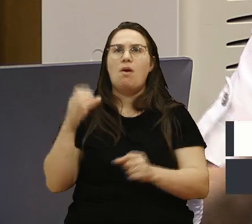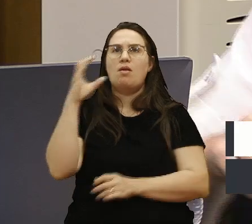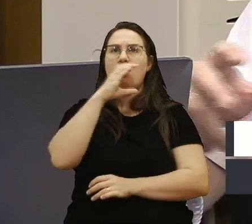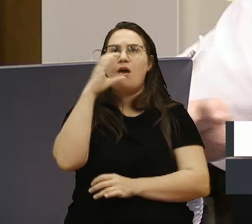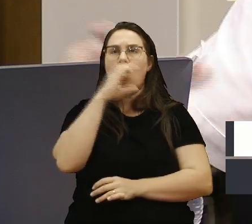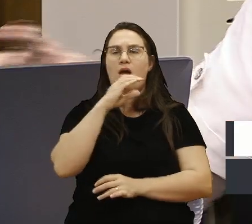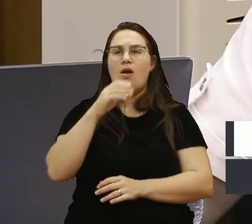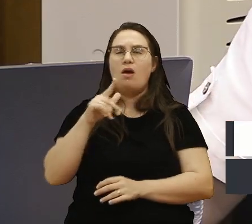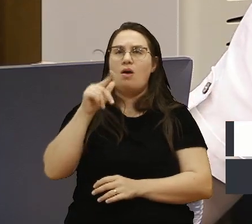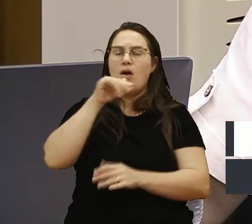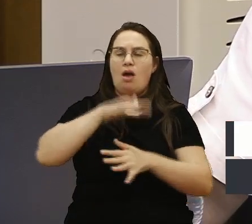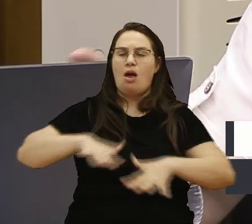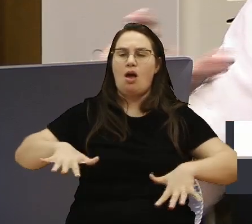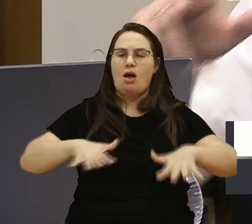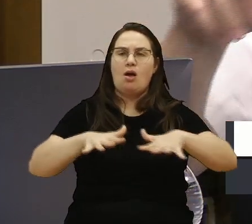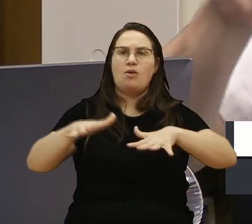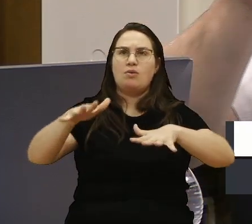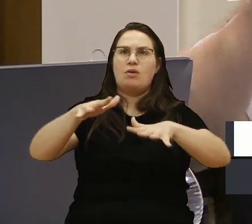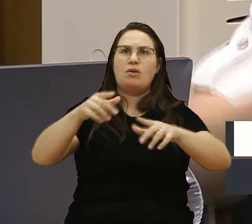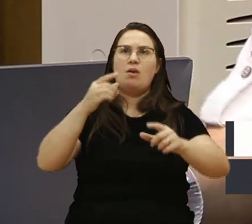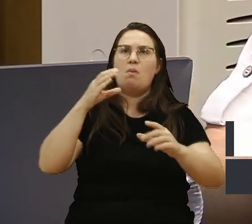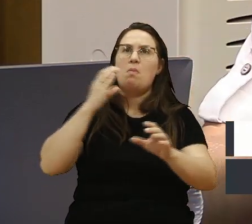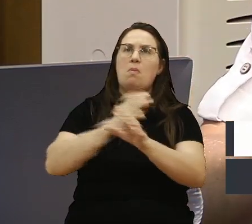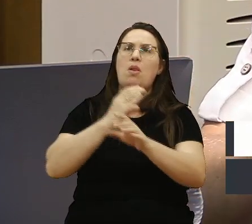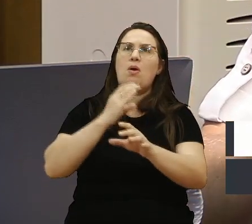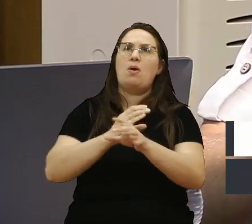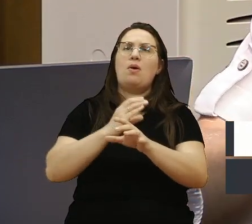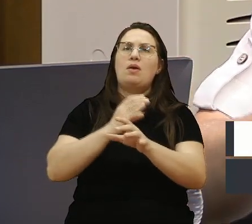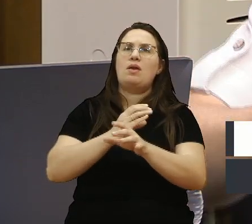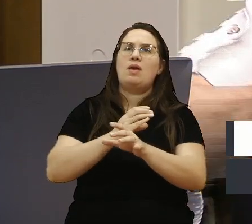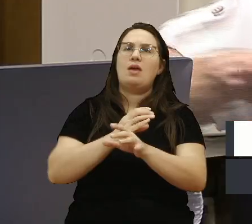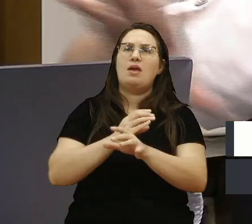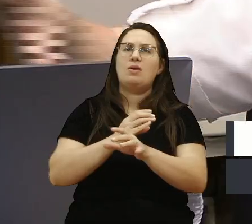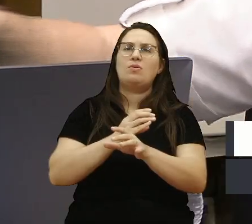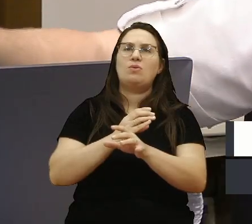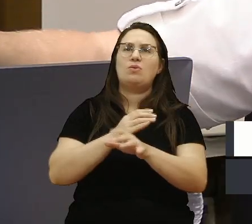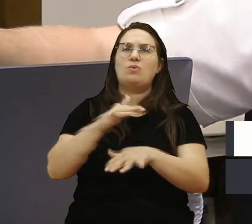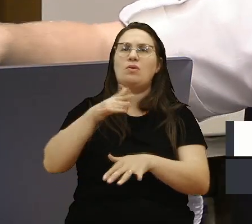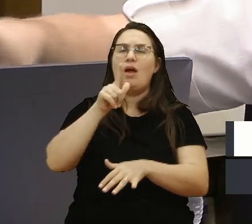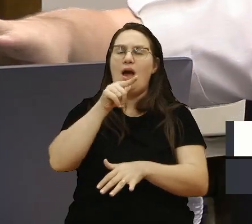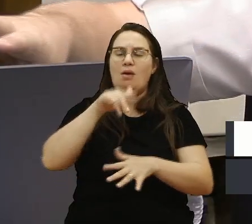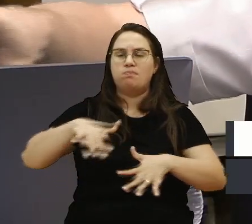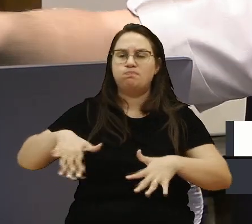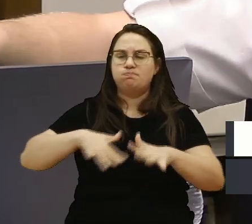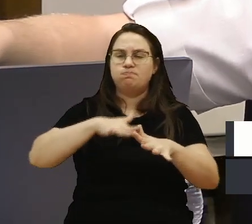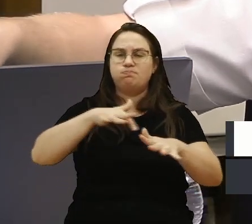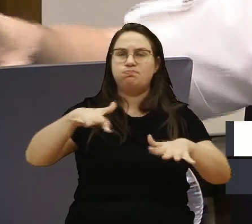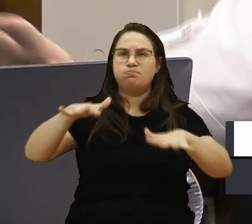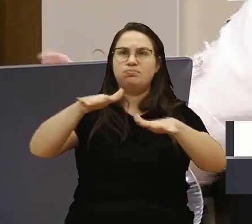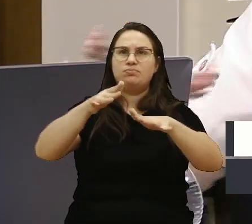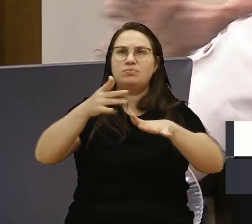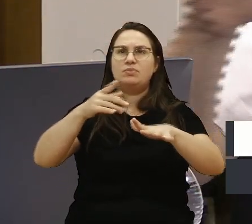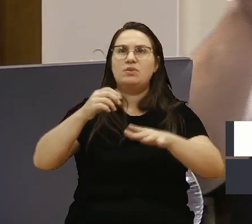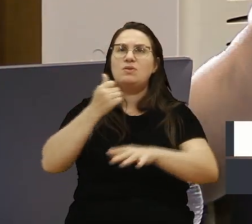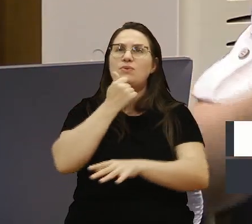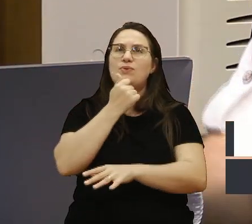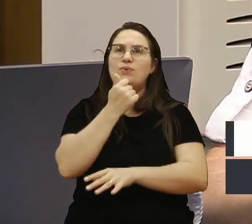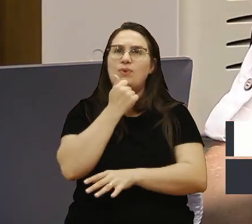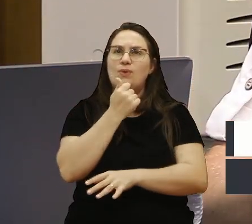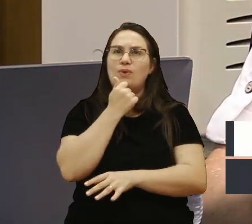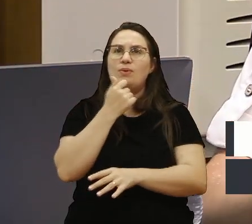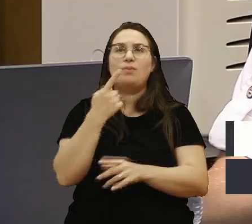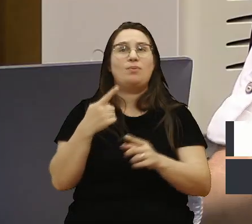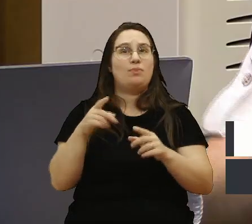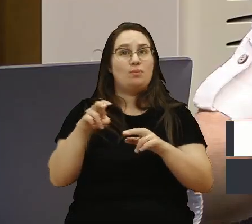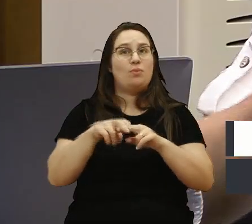oceanos e promovendo bloqueios atmosféricos. A temperatura do oceano promoveu um bloqueio atmosférico aproximadamente ali em Torres, por isso chove